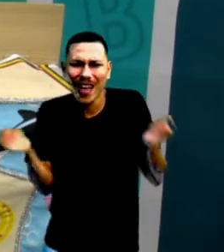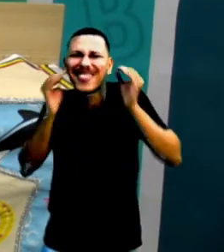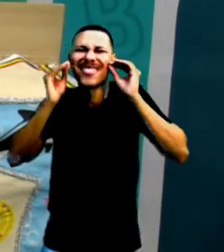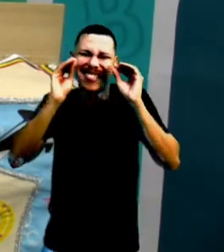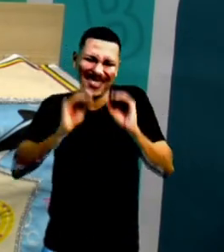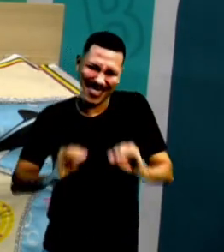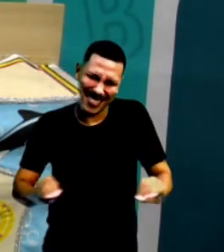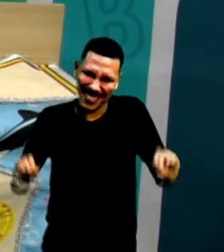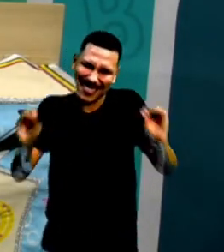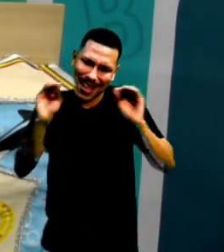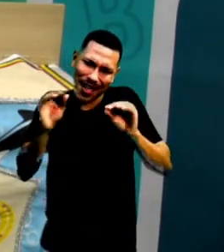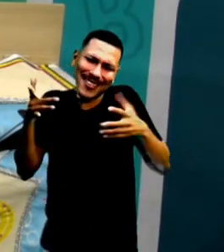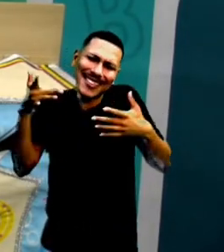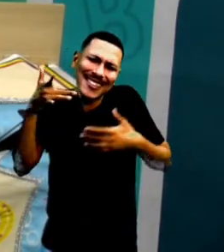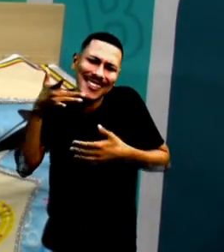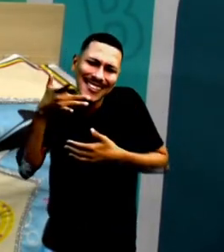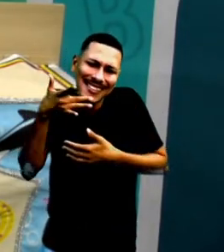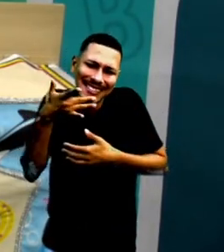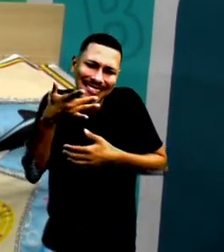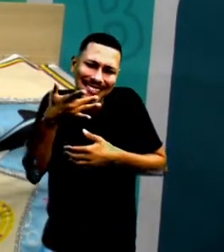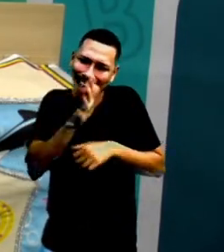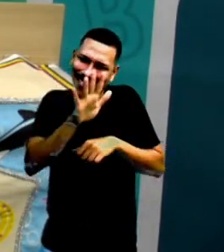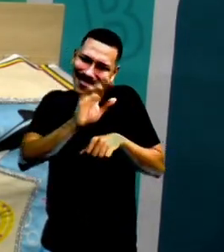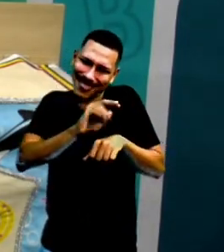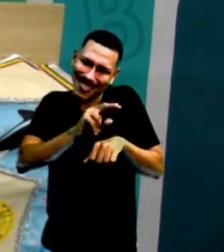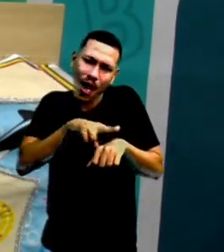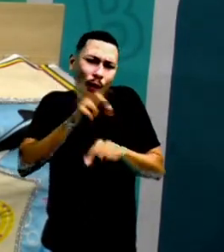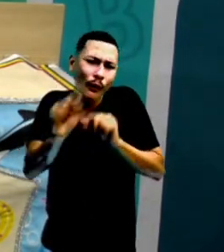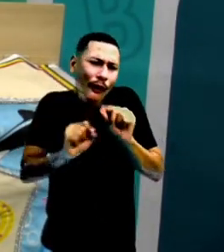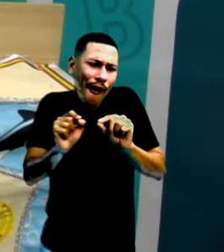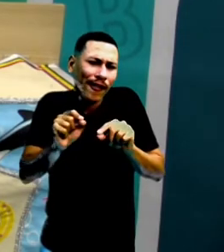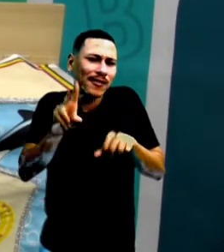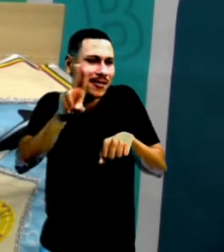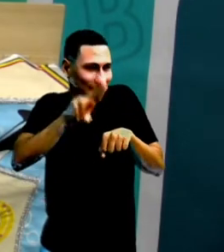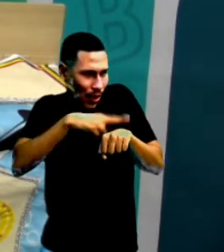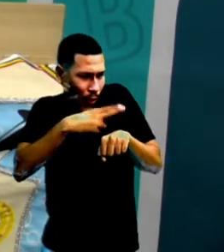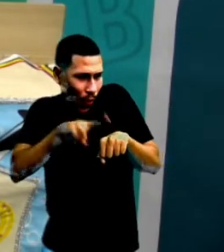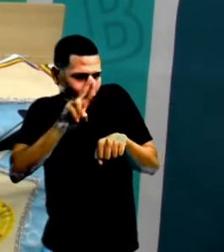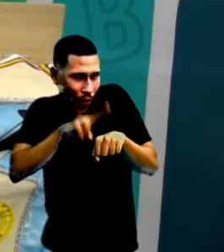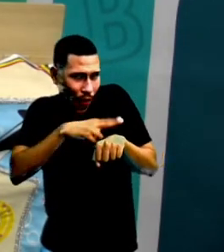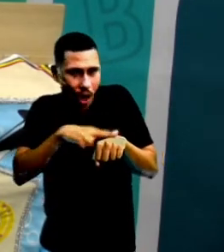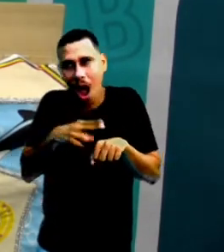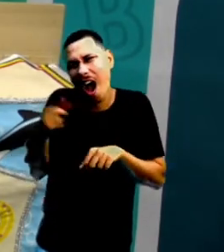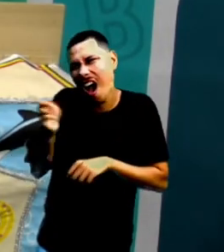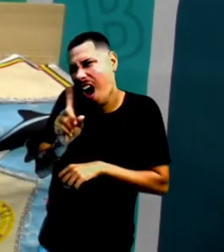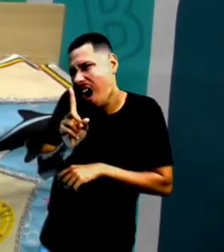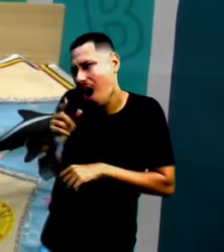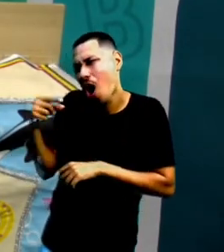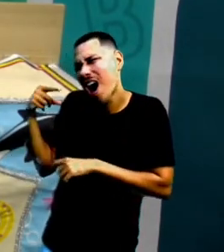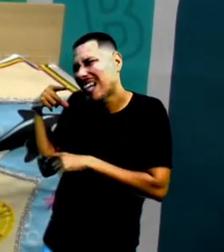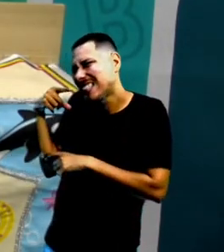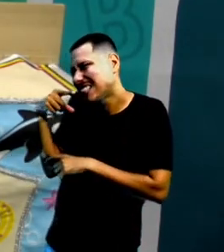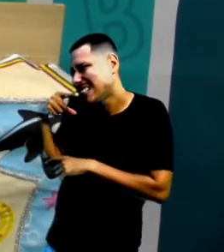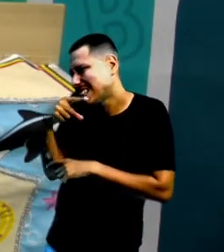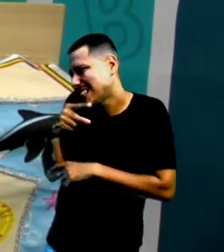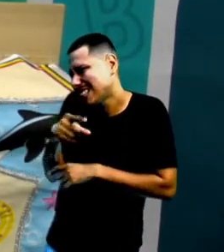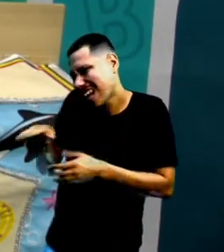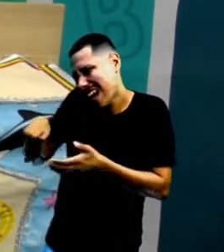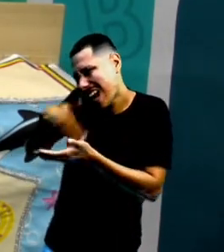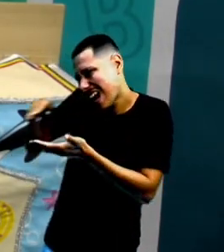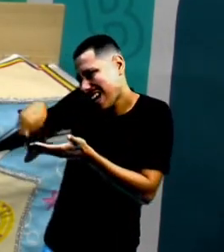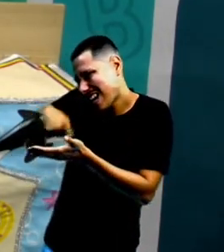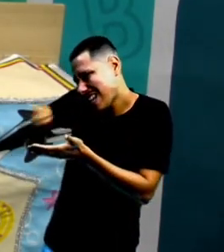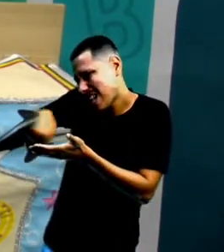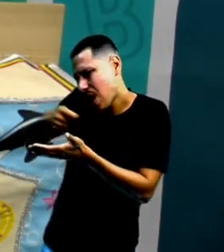aquele beijo bem gostoso. Com sabor de quê, leiturinha? De canjica. De canjica. Eu não disse a